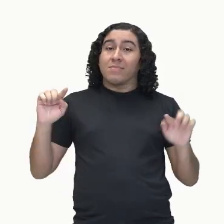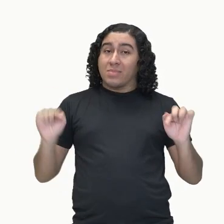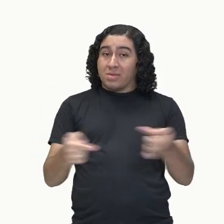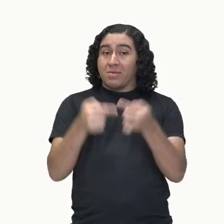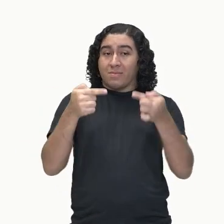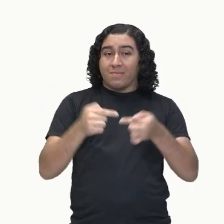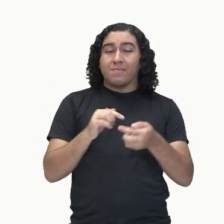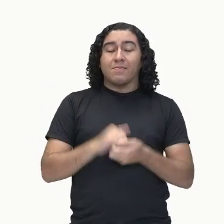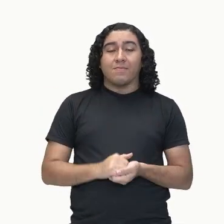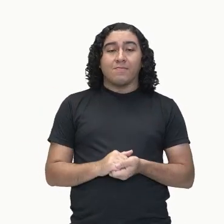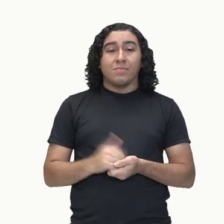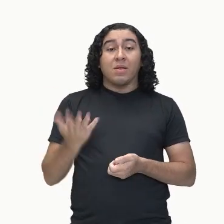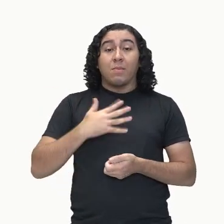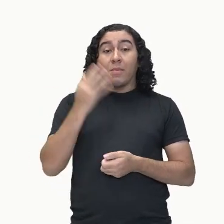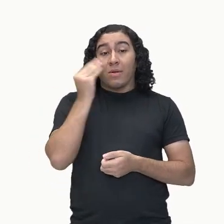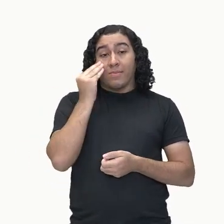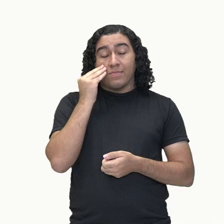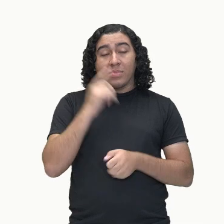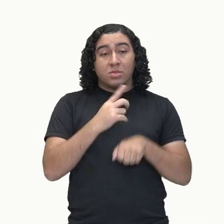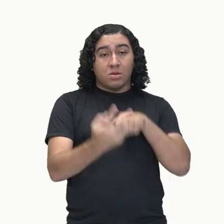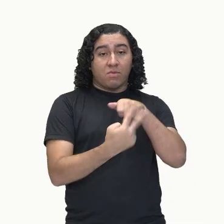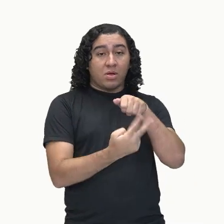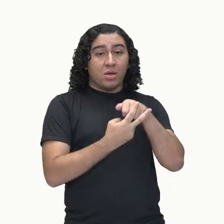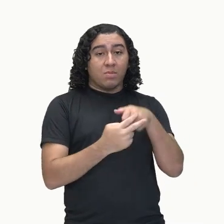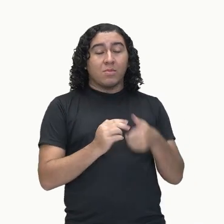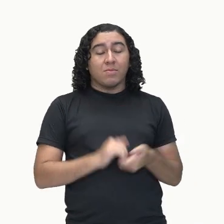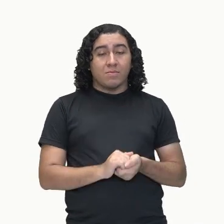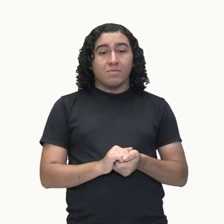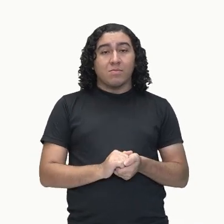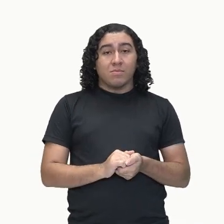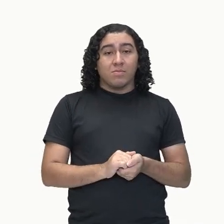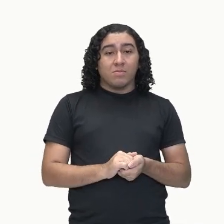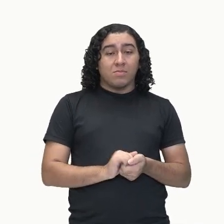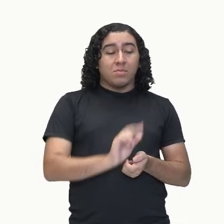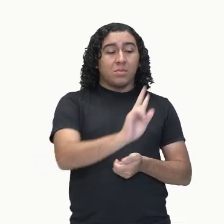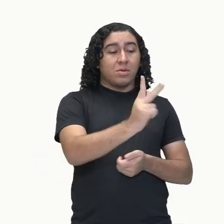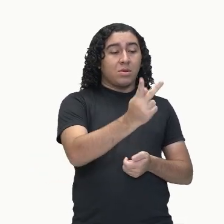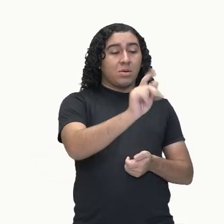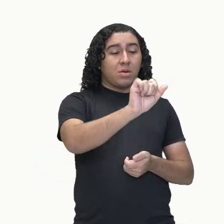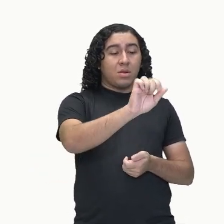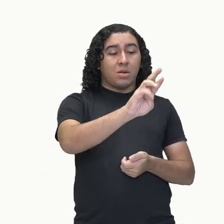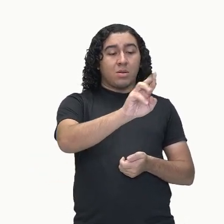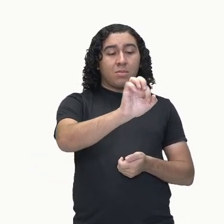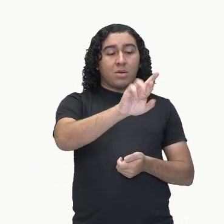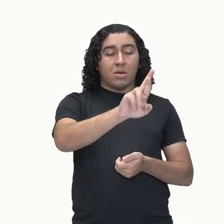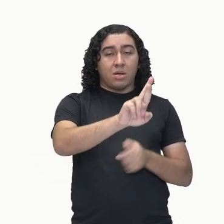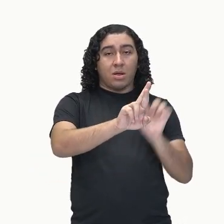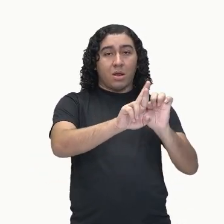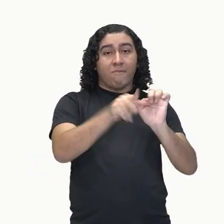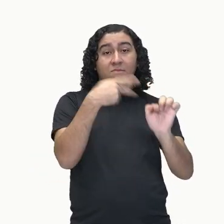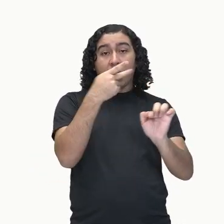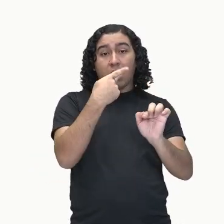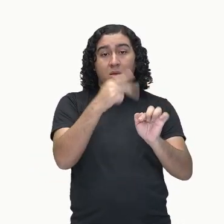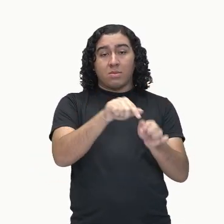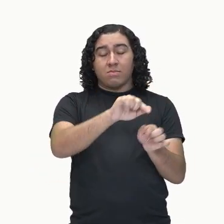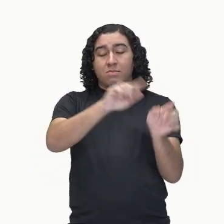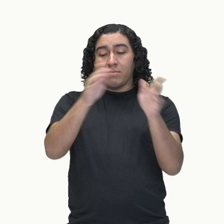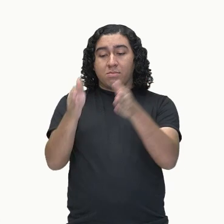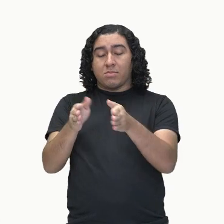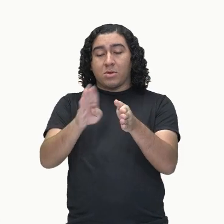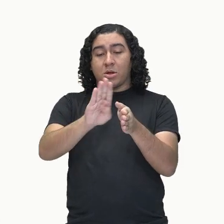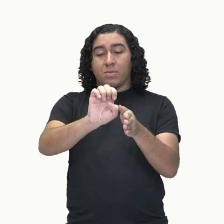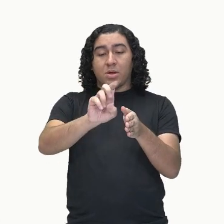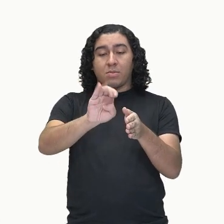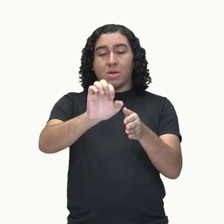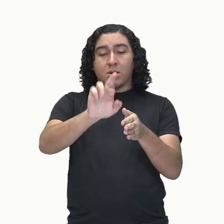né então nós temos aqui o verbo hablar que é o verbo falar da língua portuguesa o verbo beber que é o